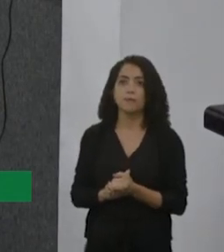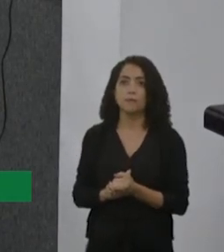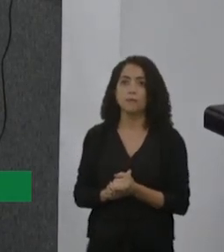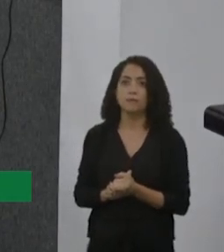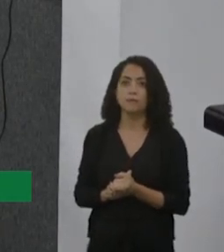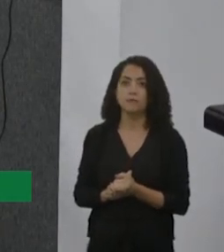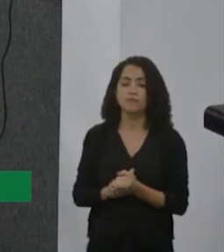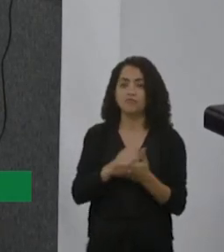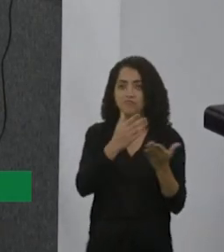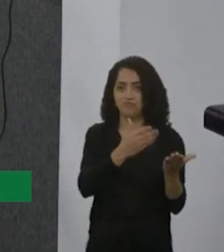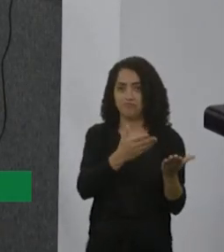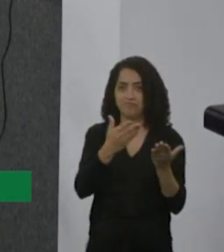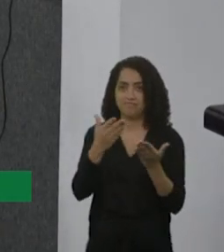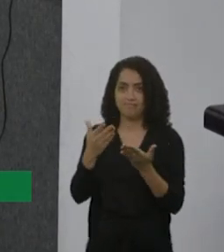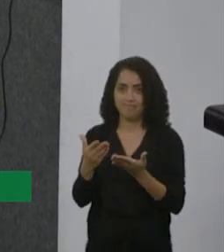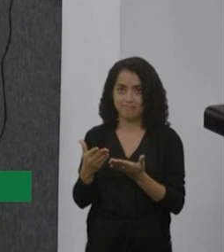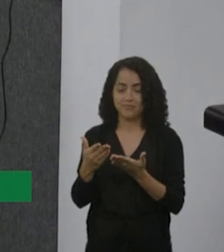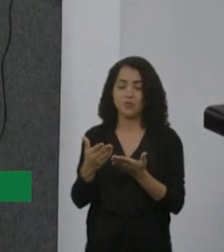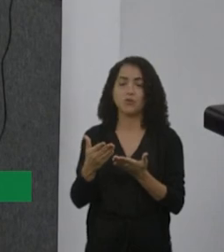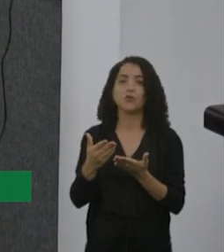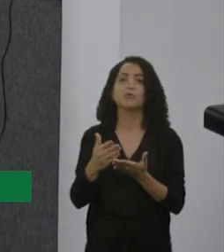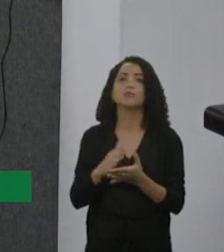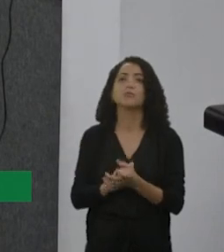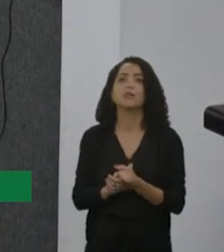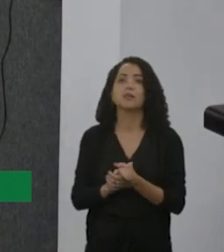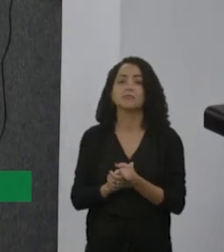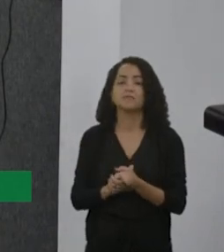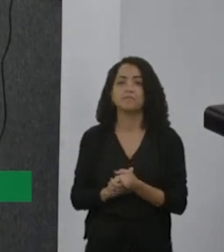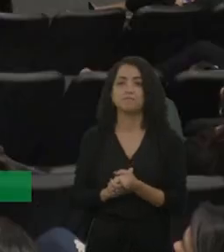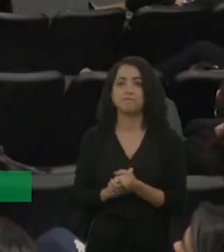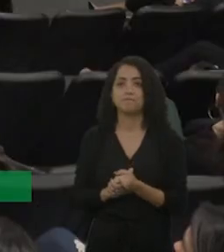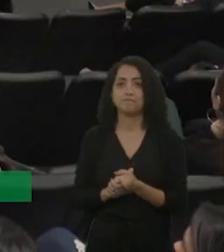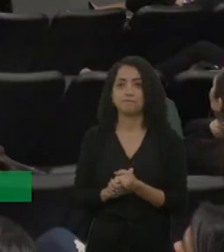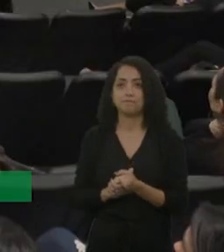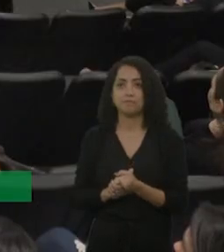Dr. Pedro, microfone está na mão, fica à vontade.